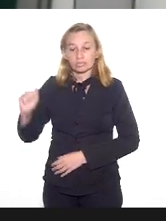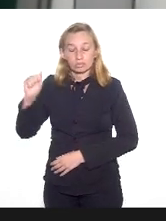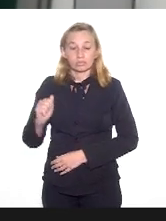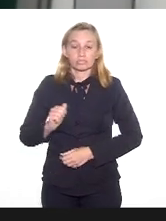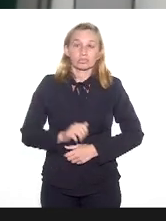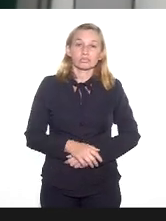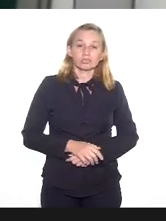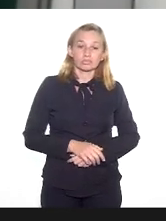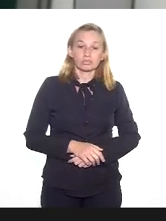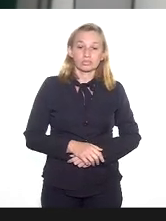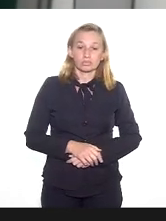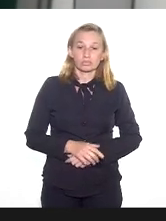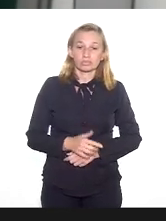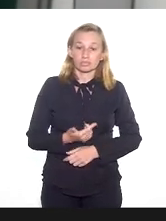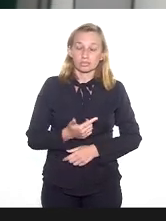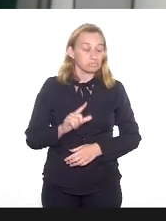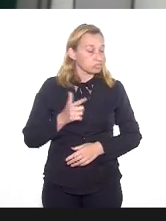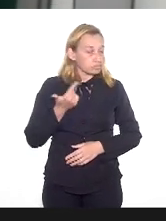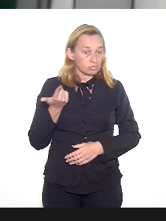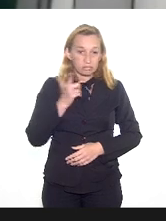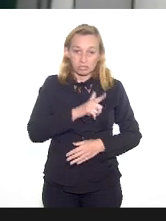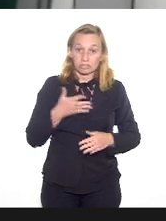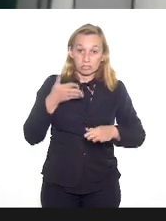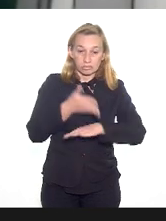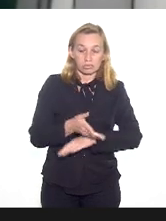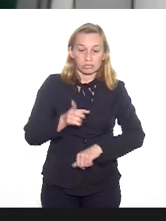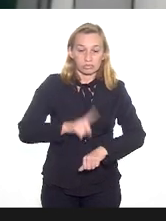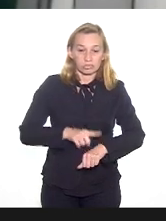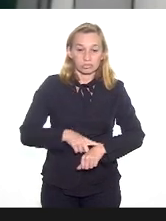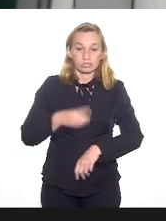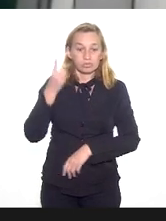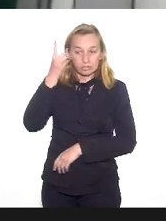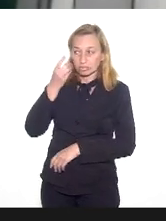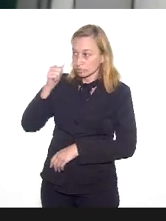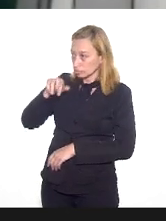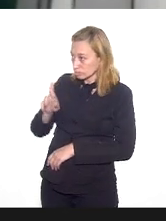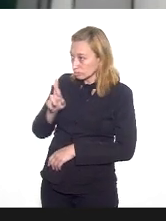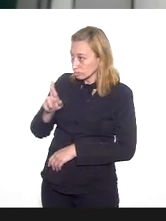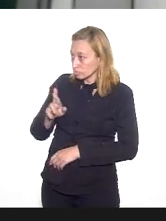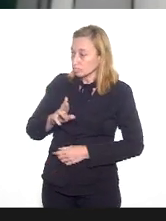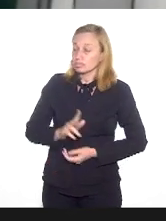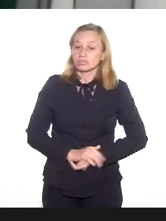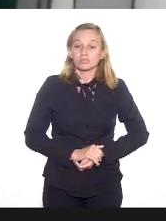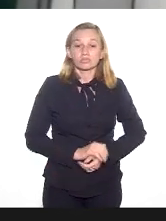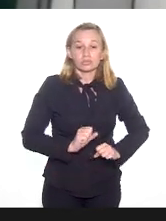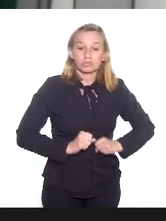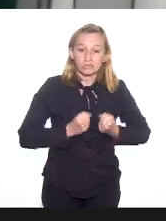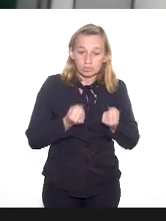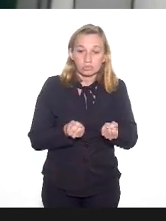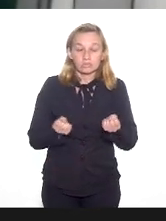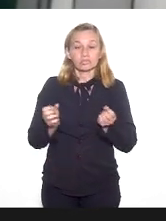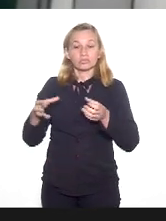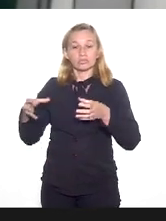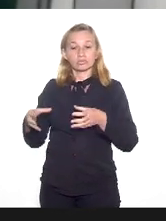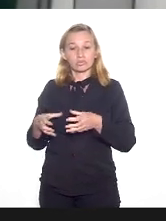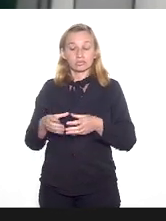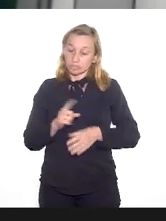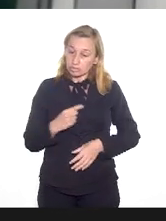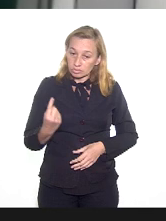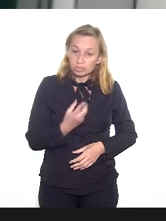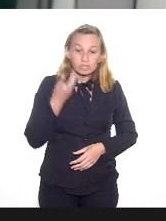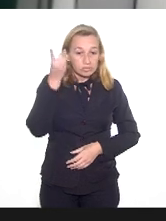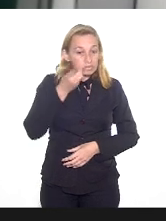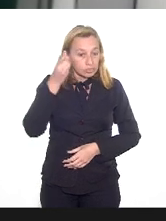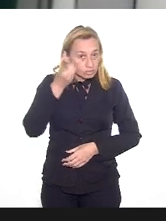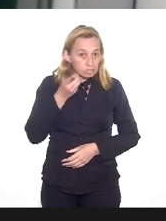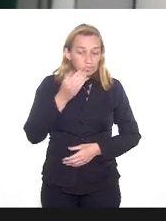qual assim, nós não teríamos chegado a termo, deputado Eliomar Coelho. Nossos esforços parlamentares foi muito grande, realmente, como ressaltado